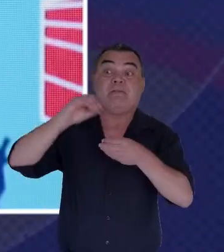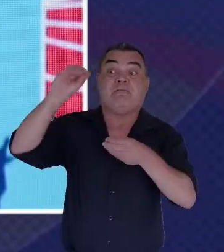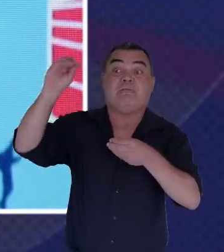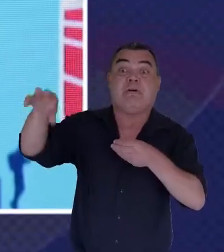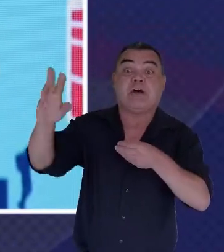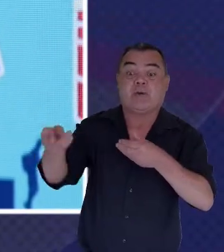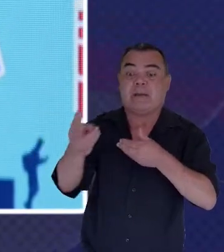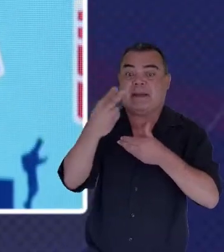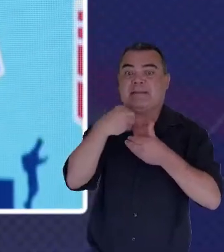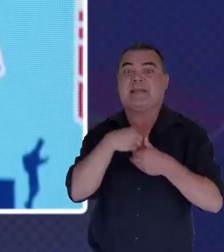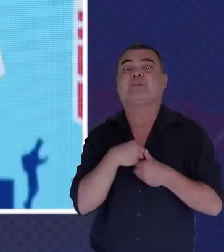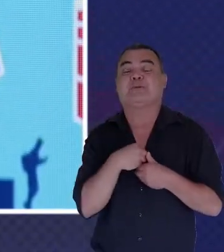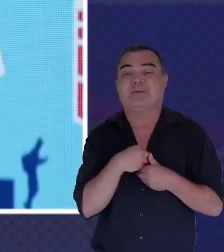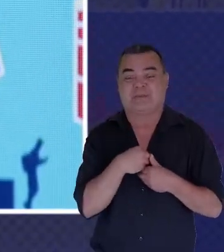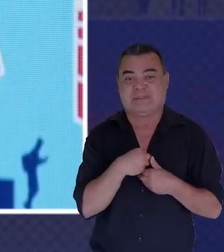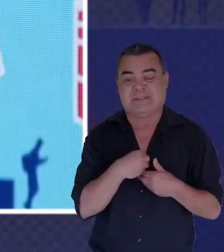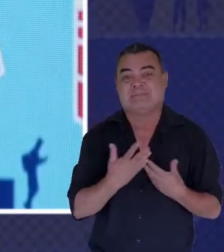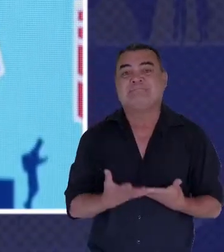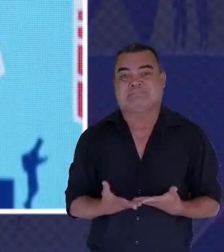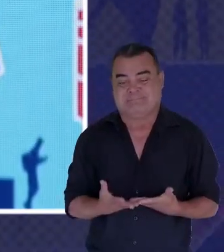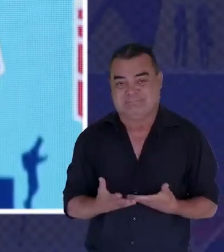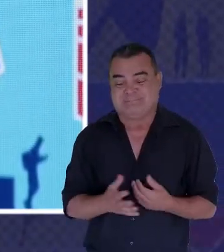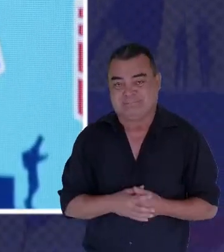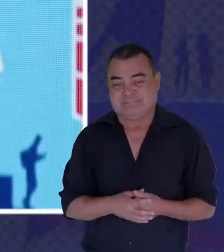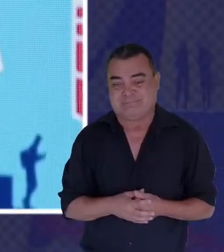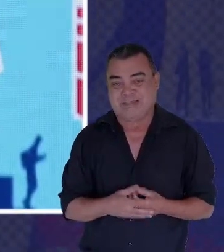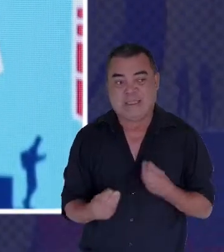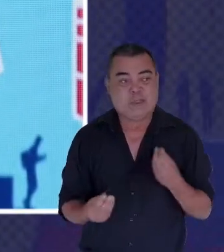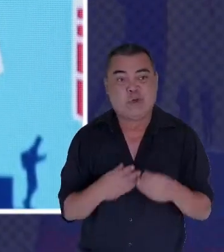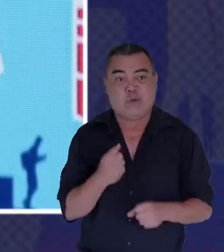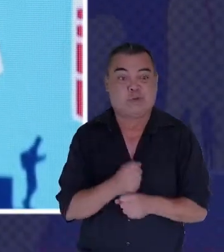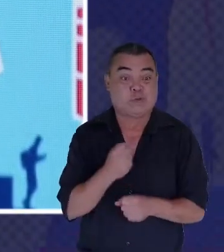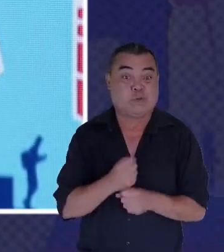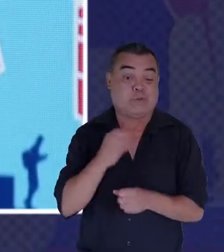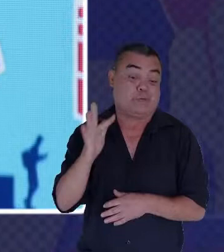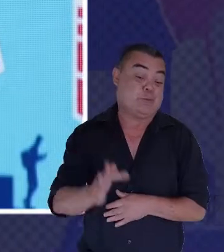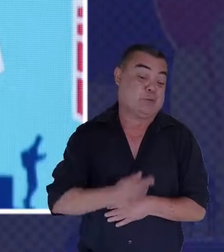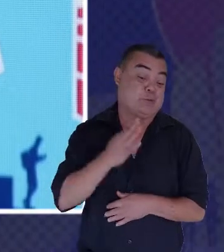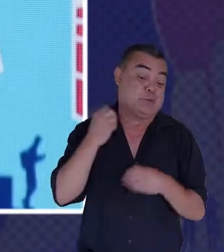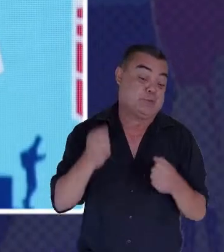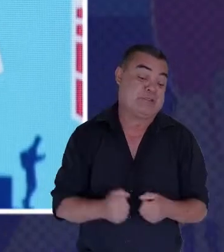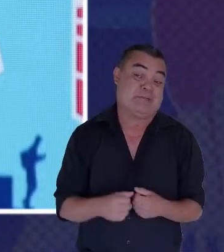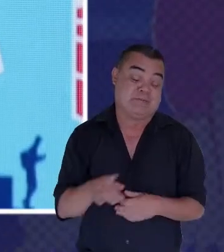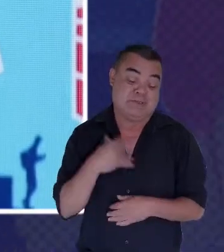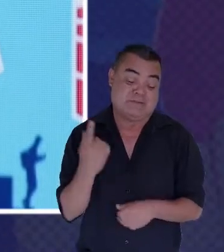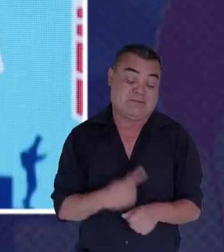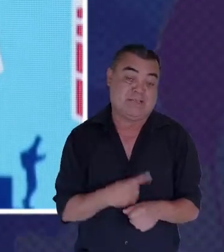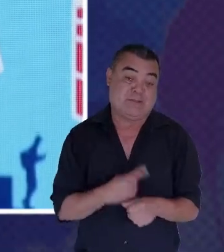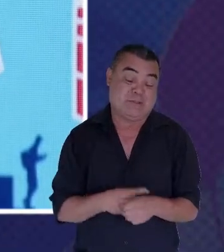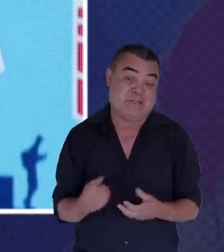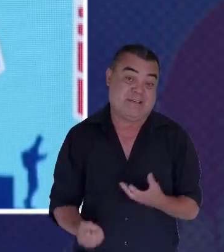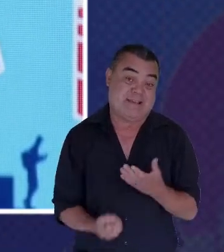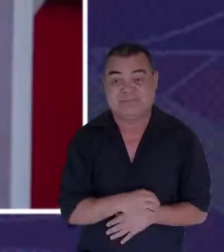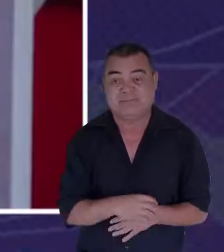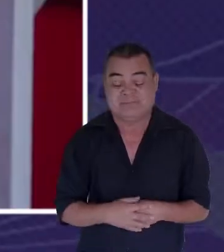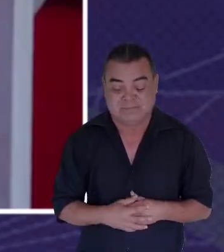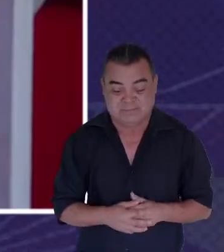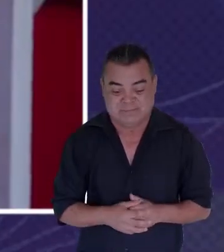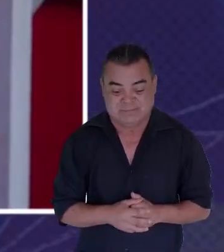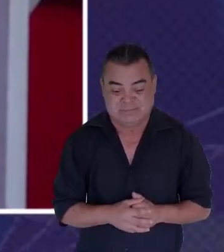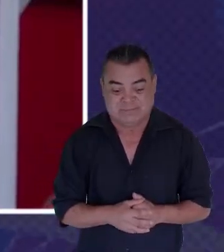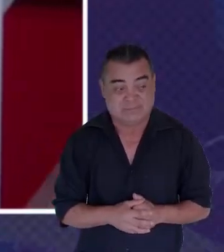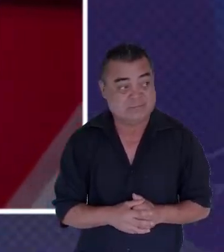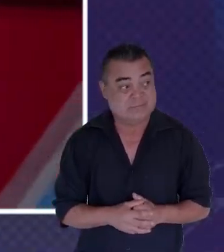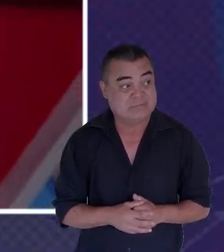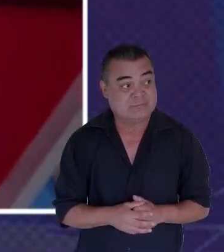fora olhar para dentro e e construir futuros possíveis nesse nosso tempo de criar tô